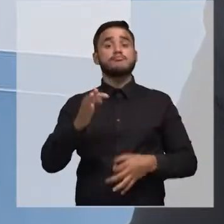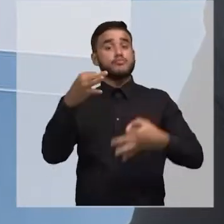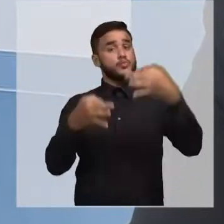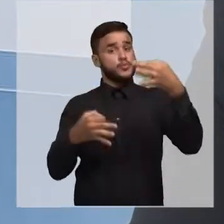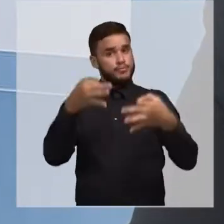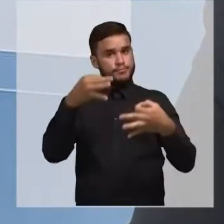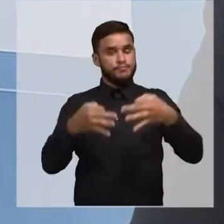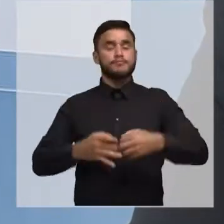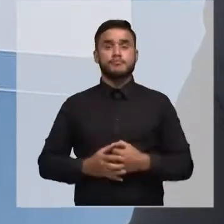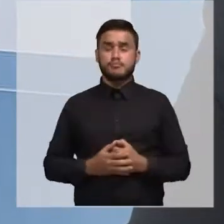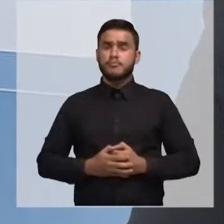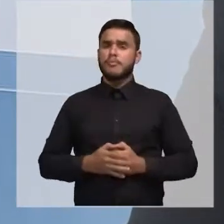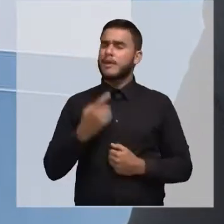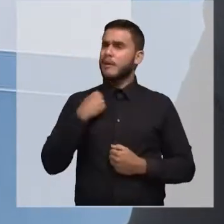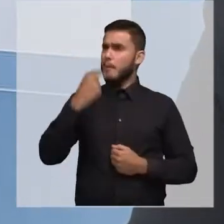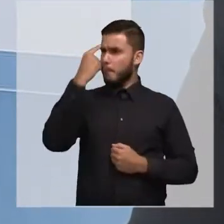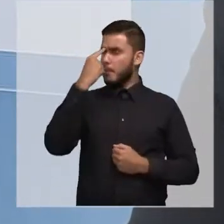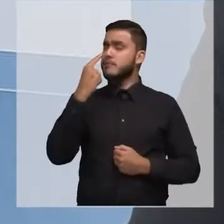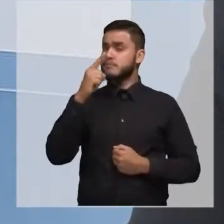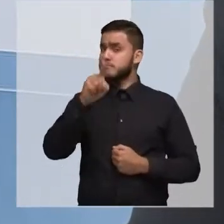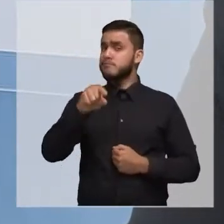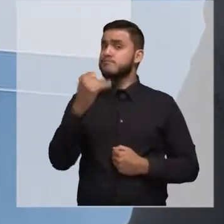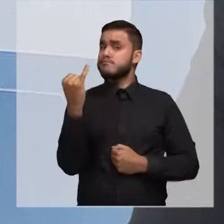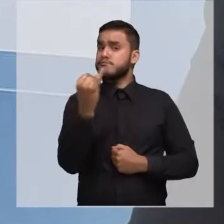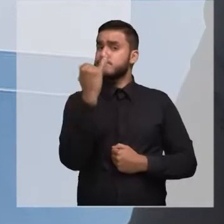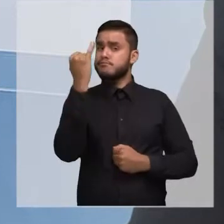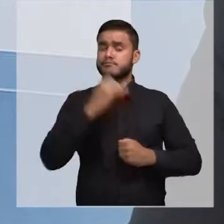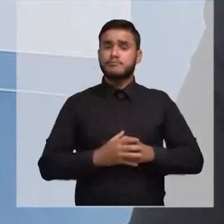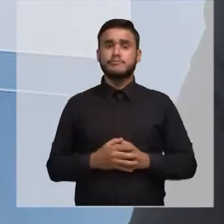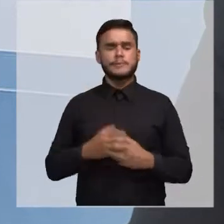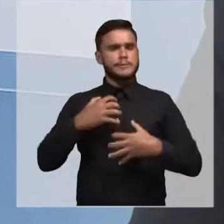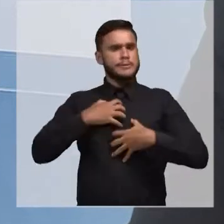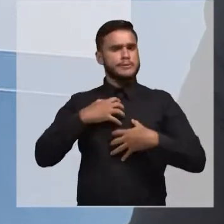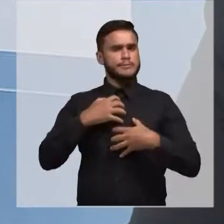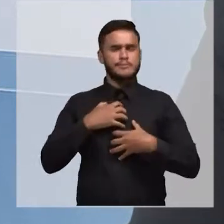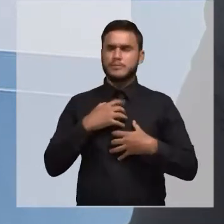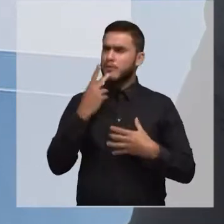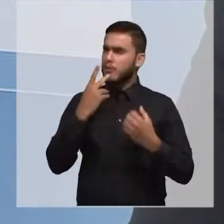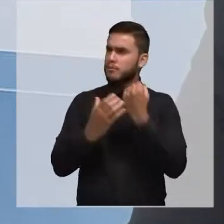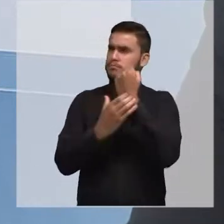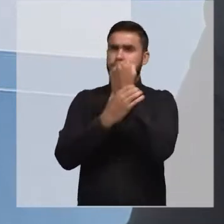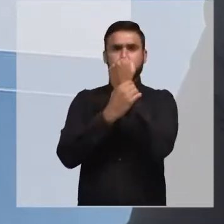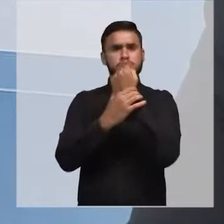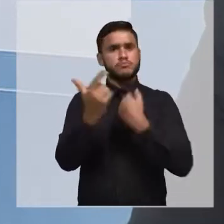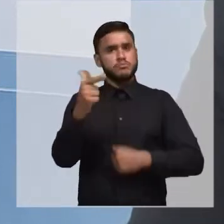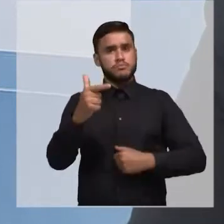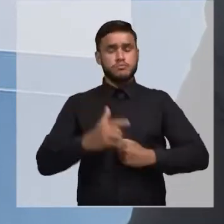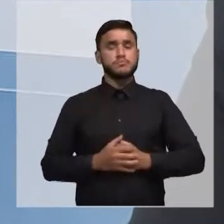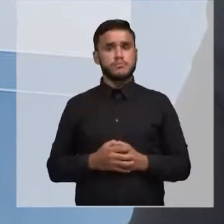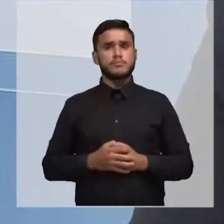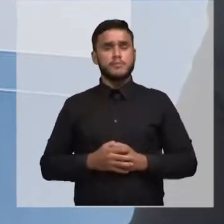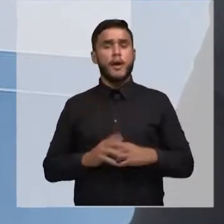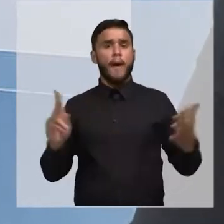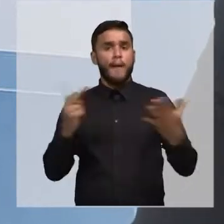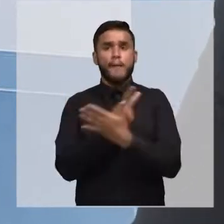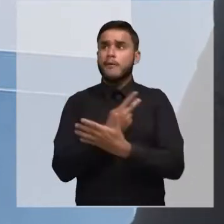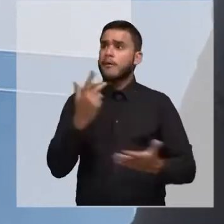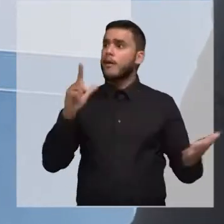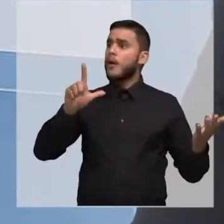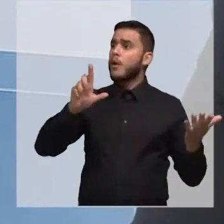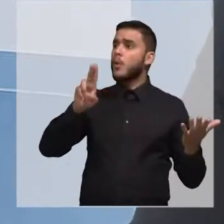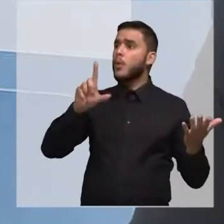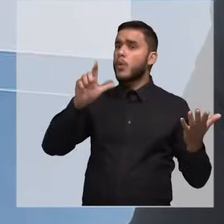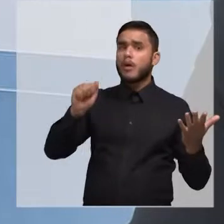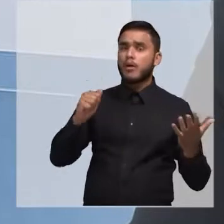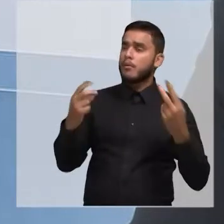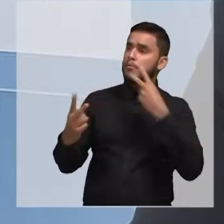importante porque a gente sentiu uma insegurança jurídica muito grande diante desse fato, Lula preso, Lula